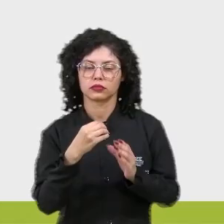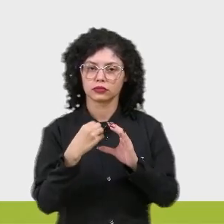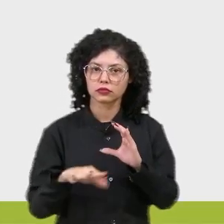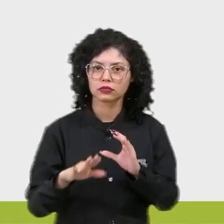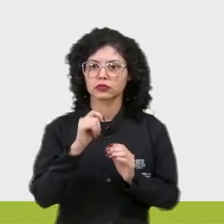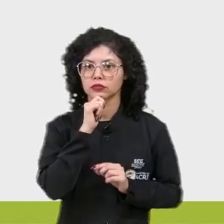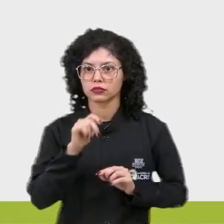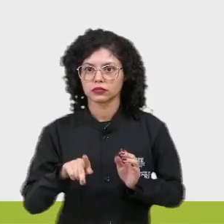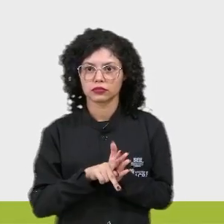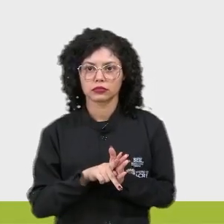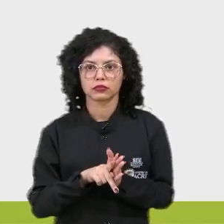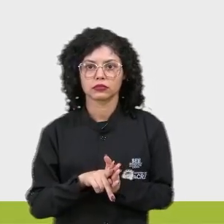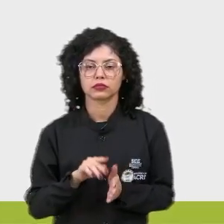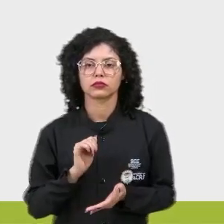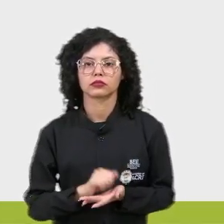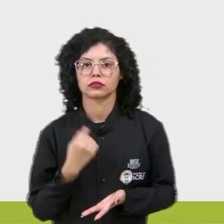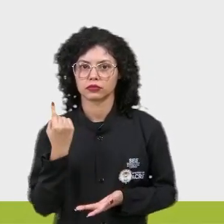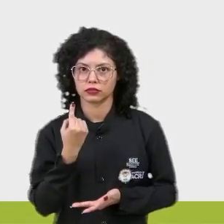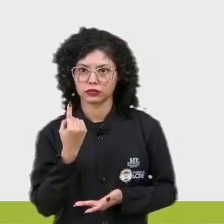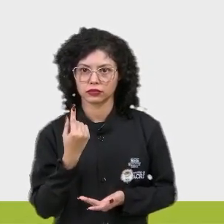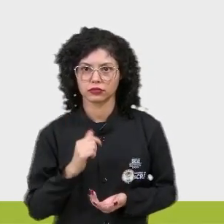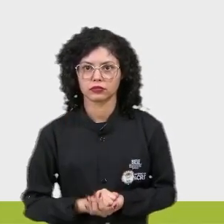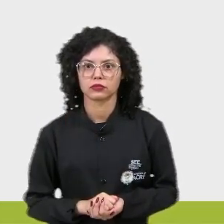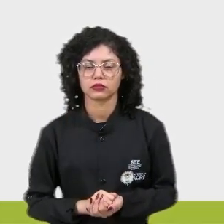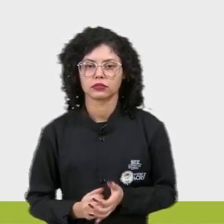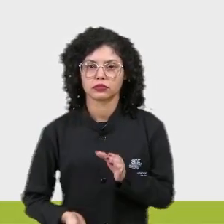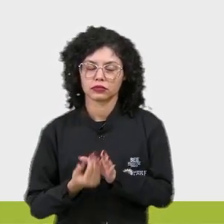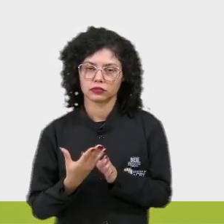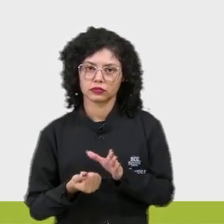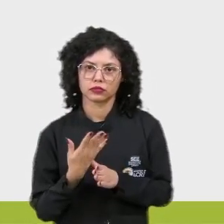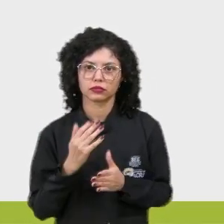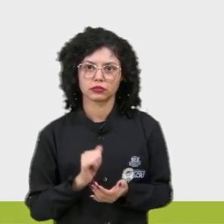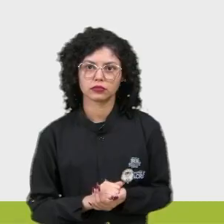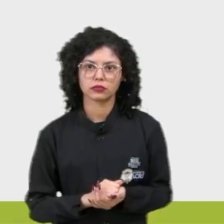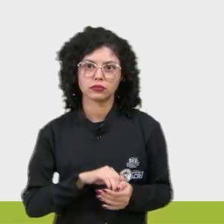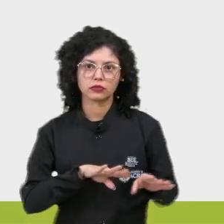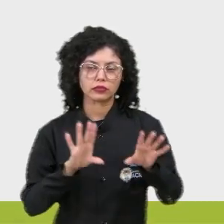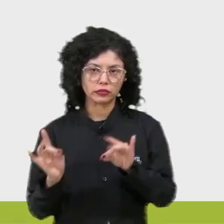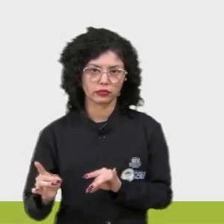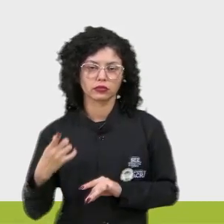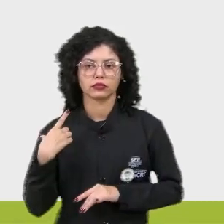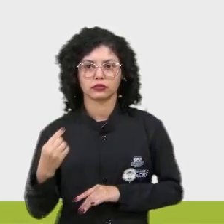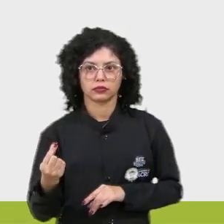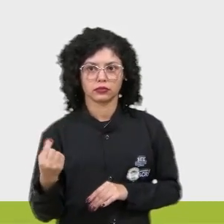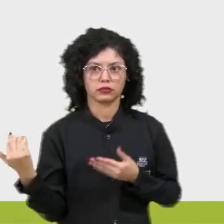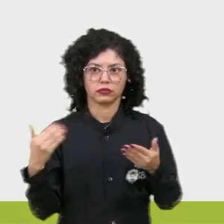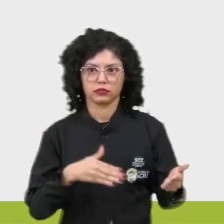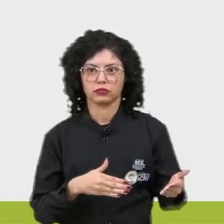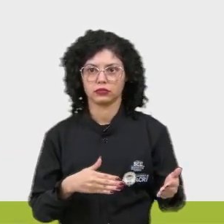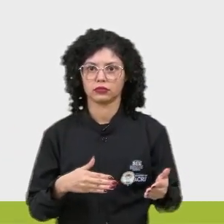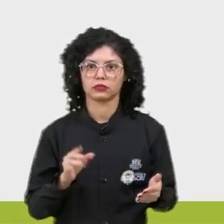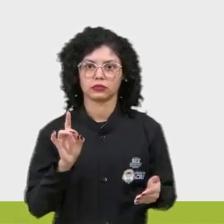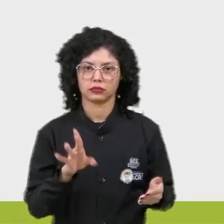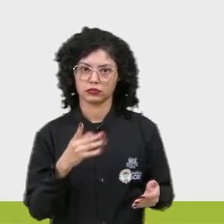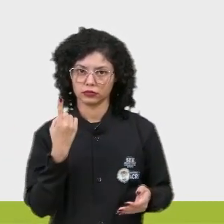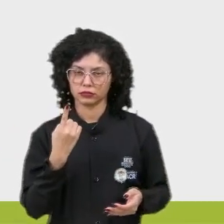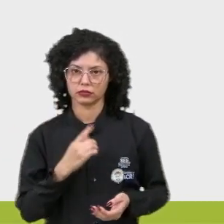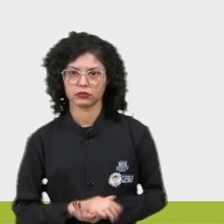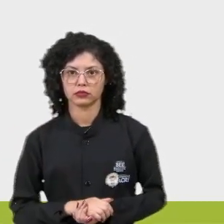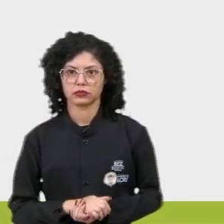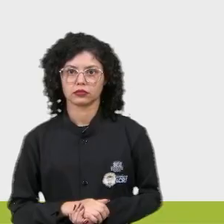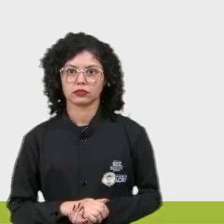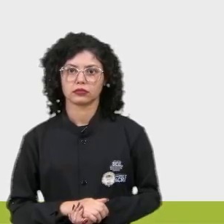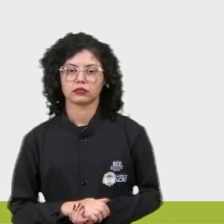transportado ali pelo meio rodoviário com um único contrato. E o produto sai de um determinado lugar, chega até o seu destino apenas de uma forma,